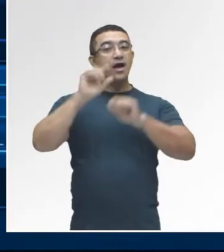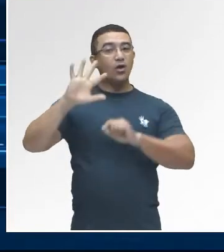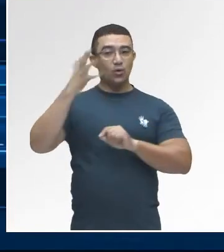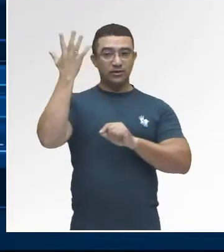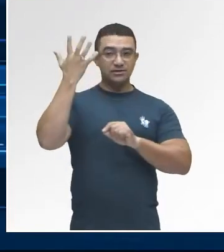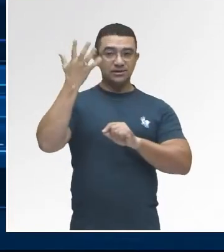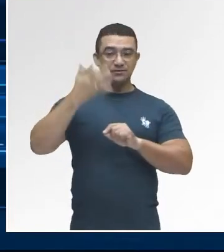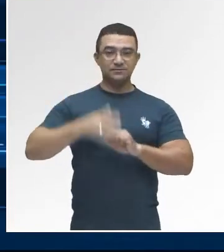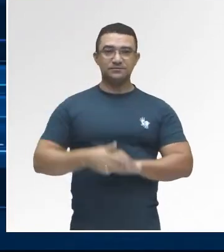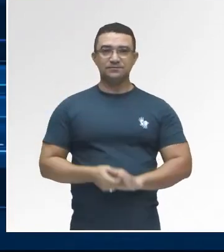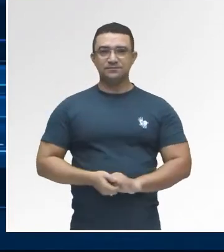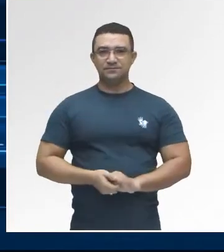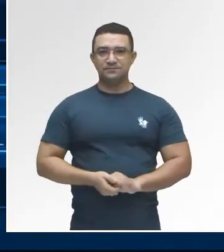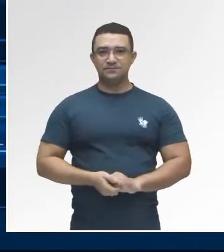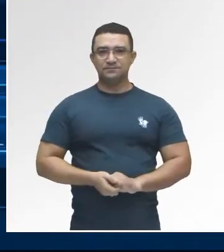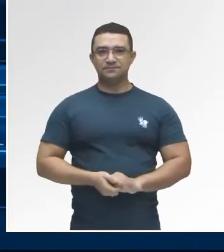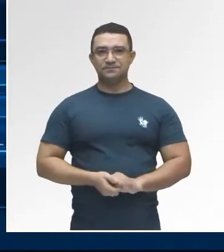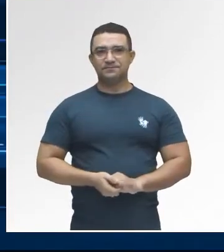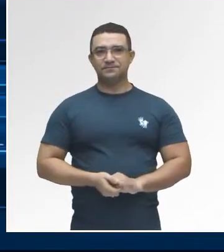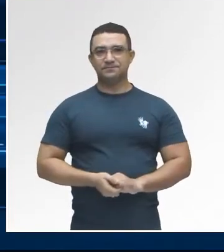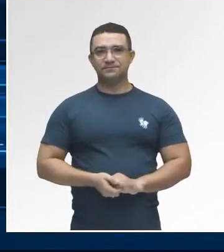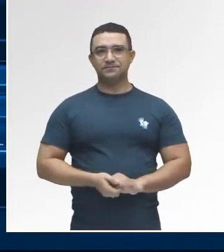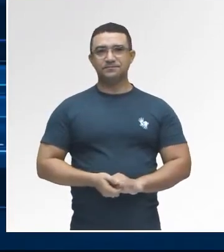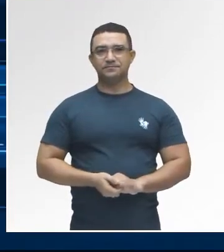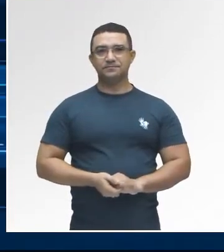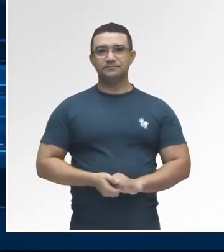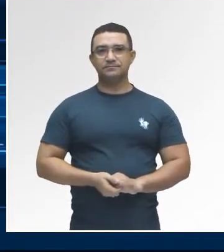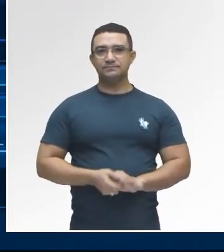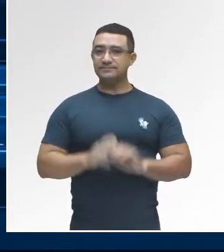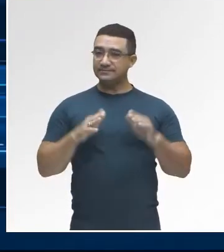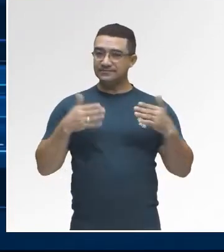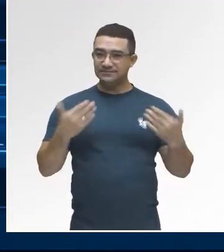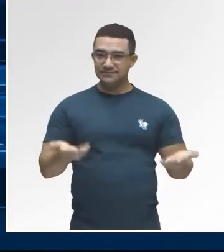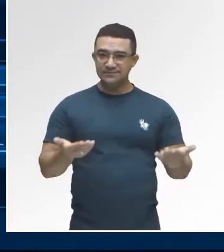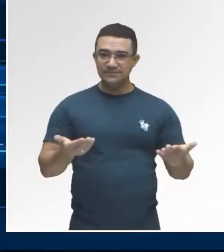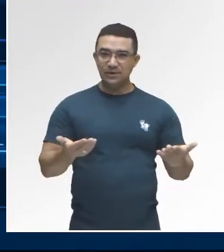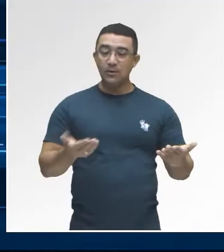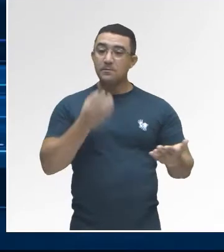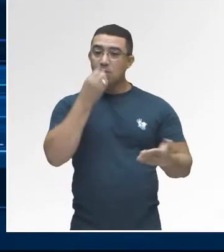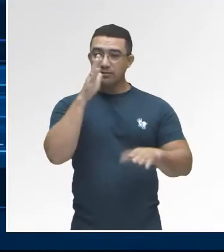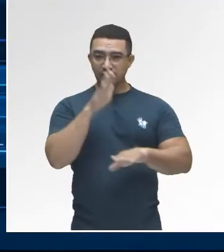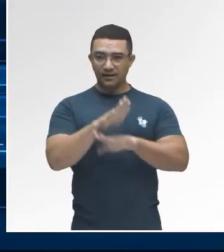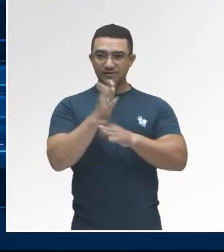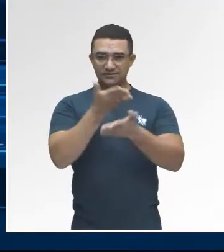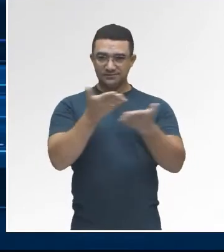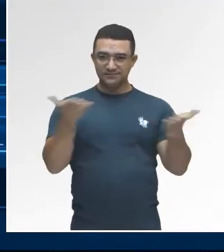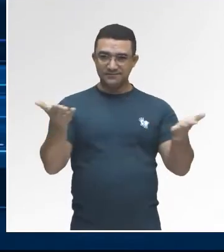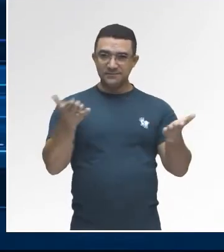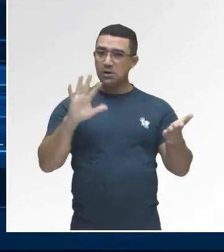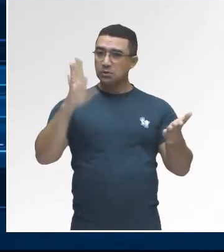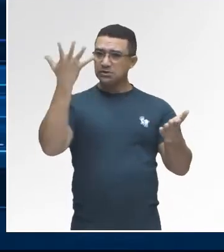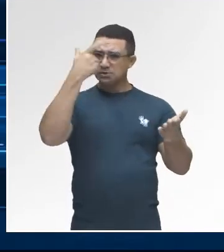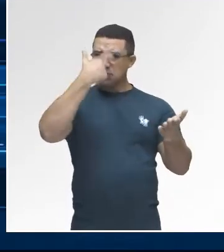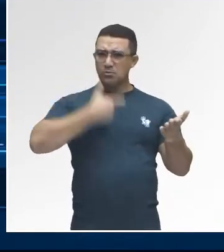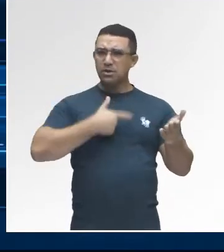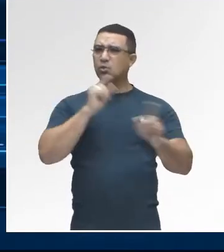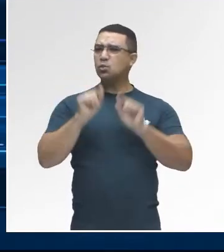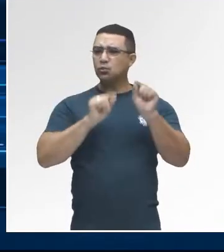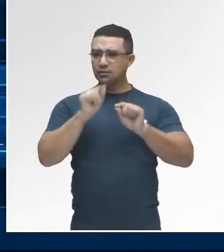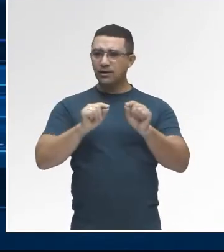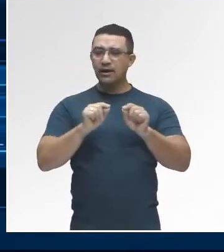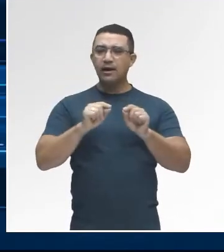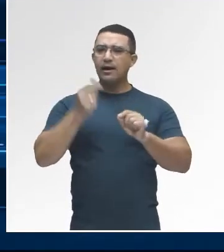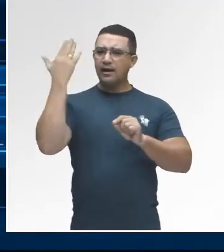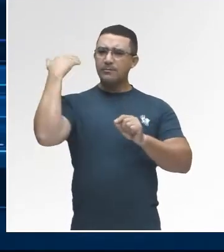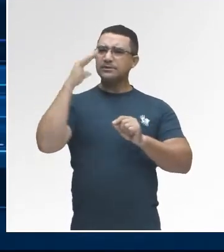que foi que aconteceu com ela, né, professora? Ou sim. Então, gente, boa tarde a todos. O que aconteceu comigo foi o seguinte, era